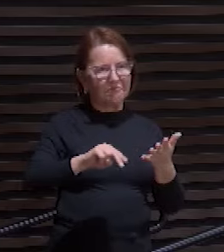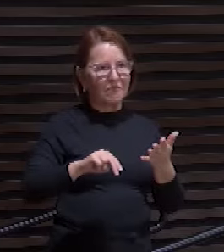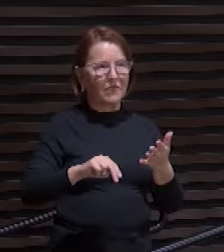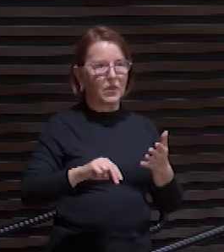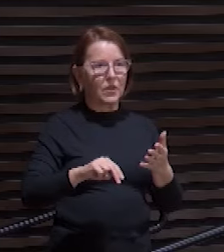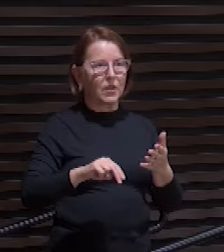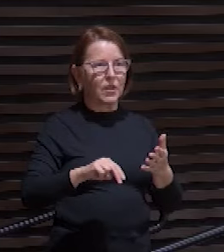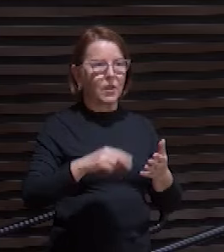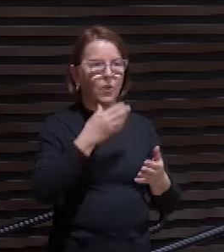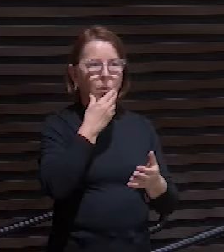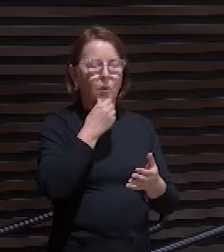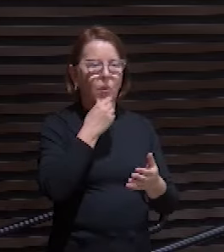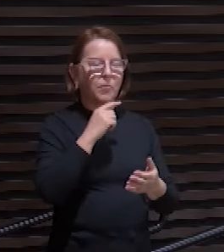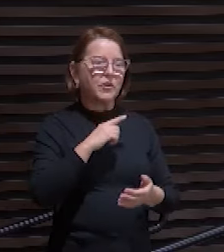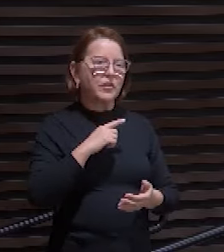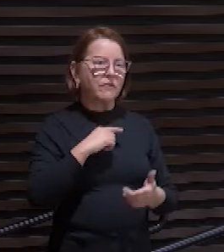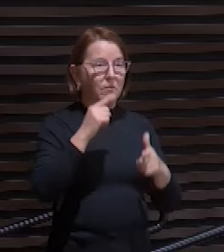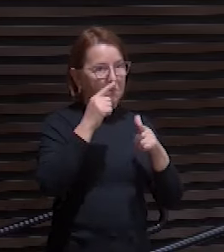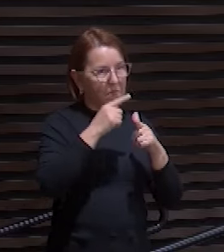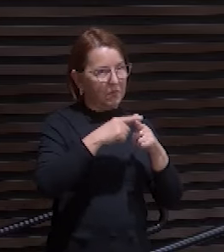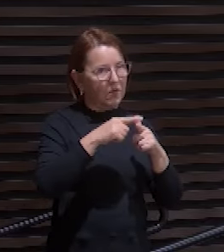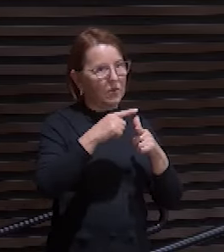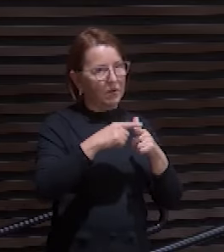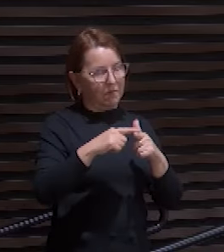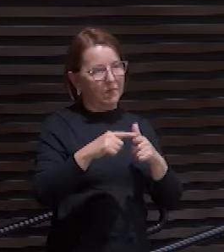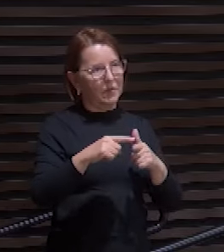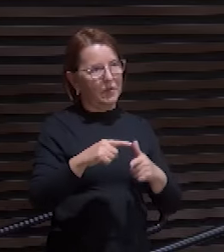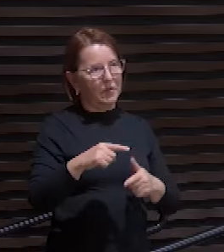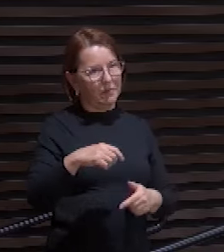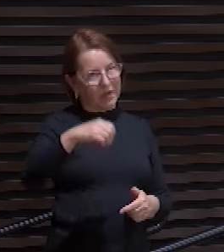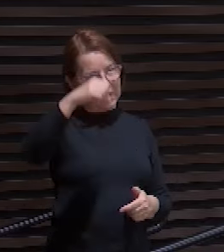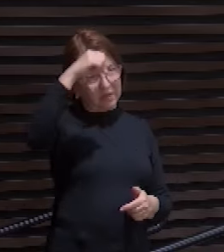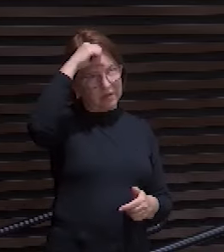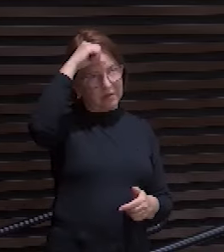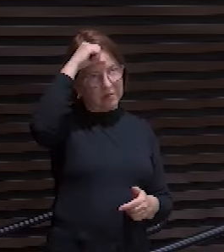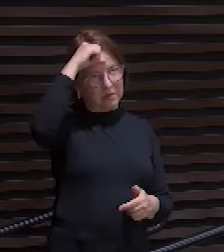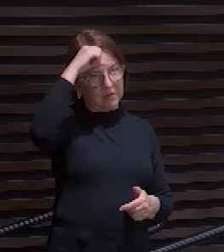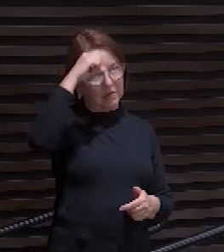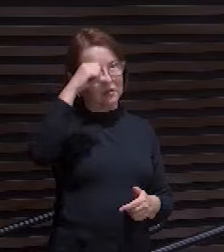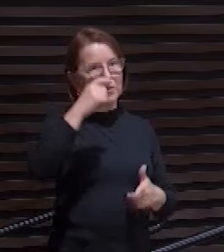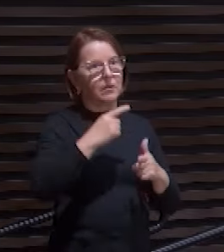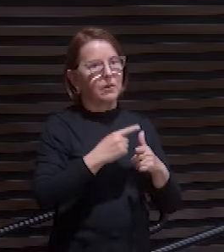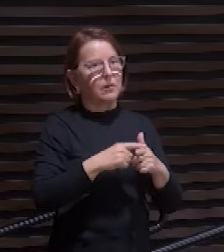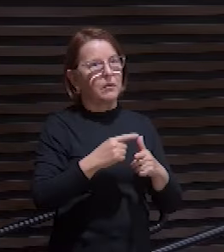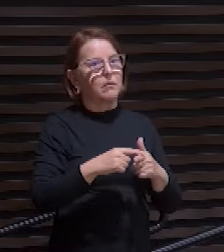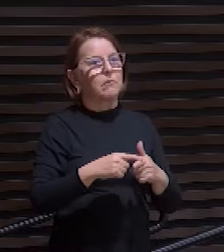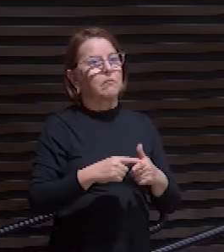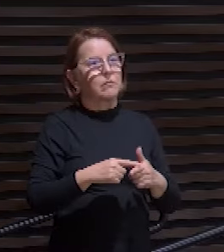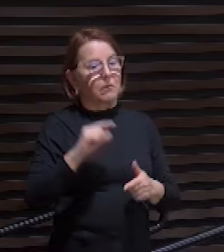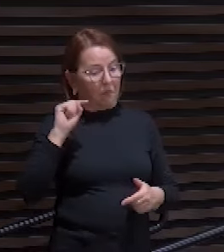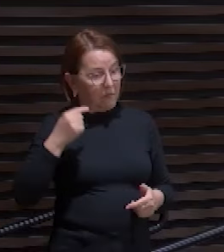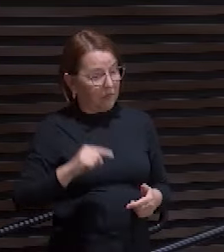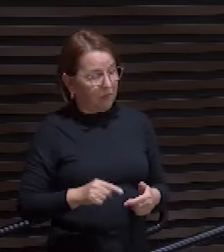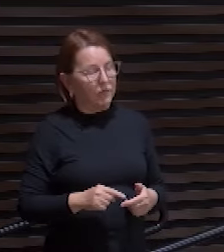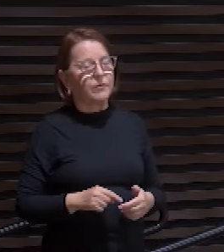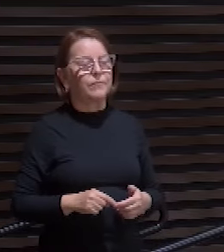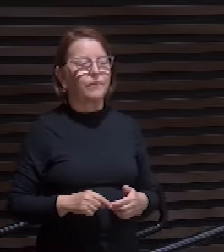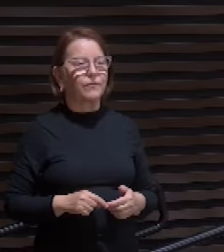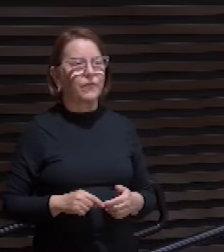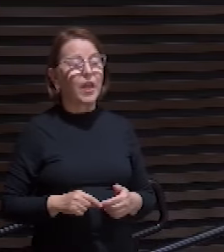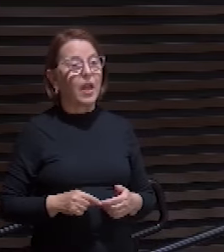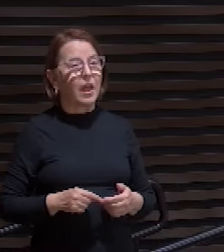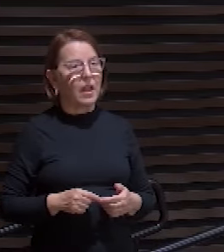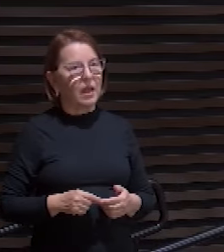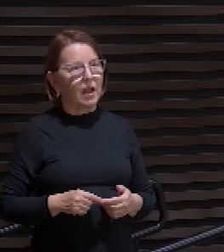homens que tiveram problemas com depressão e problemas terríveis. Eu só quero lembrar vocês de 3.